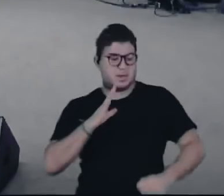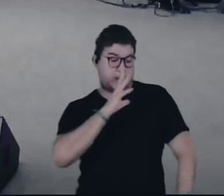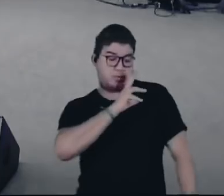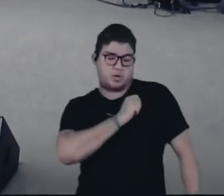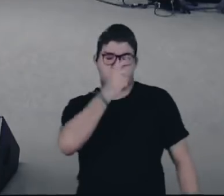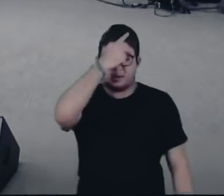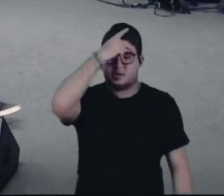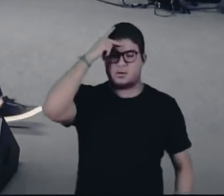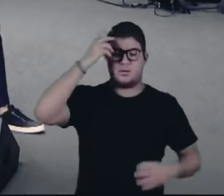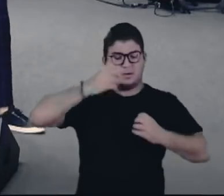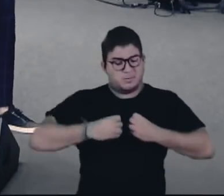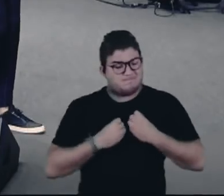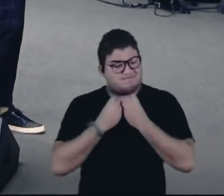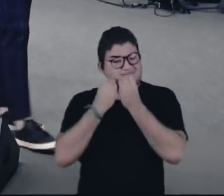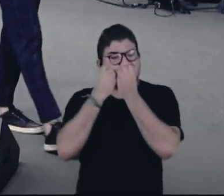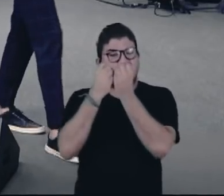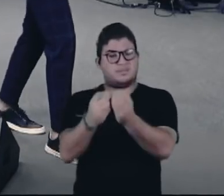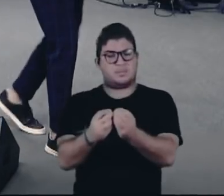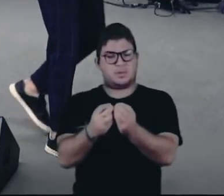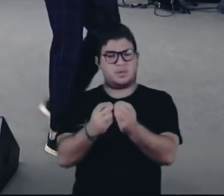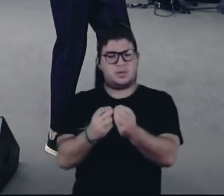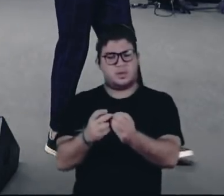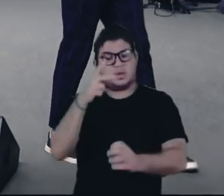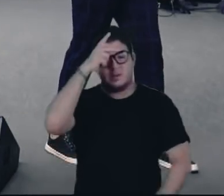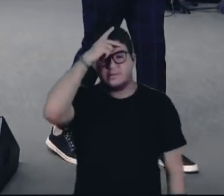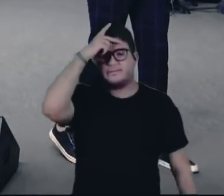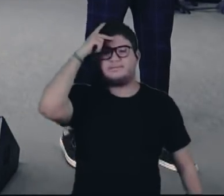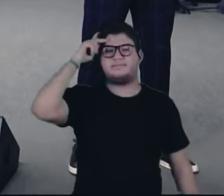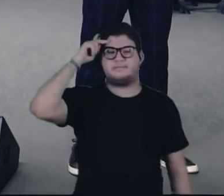nos darmos pelas pessoas,